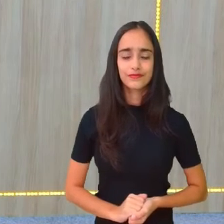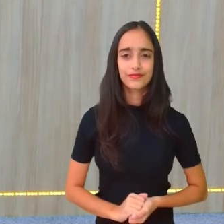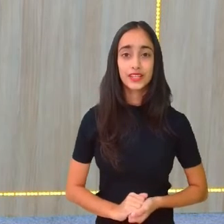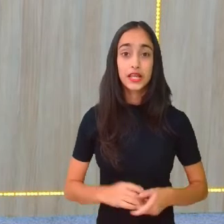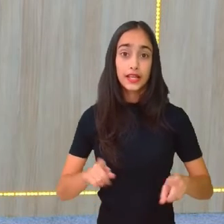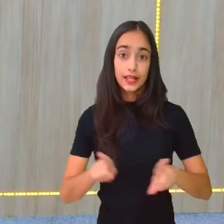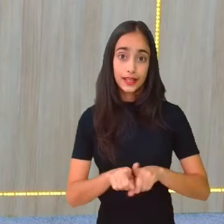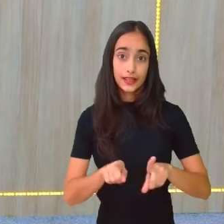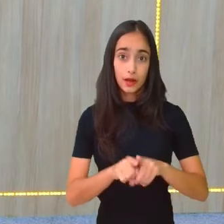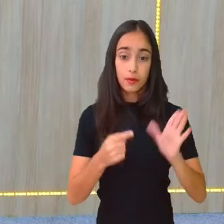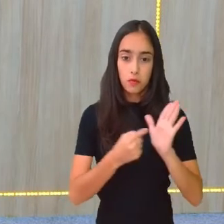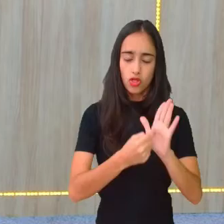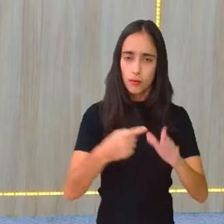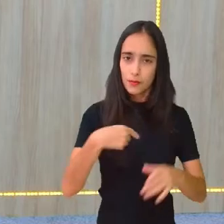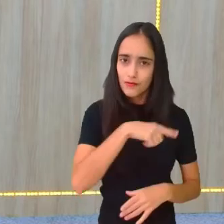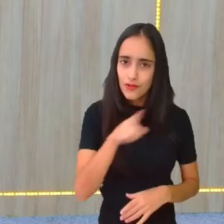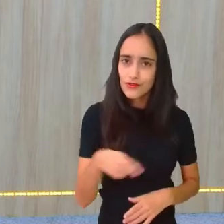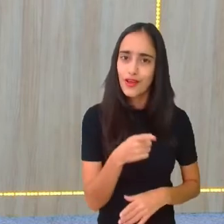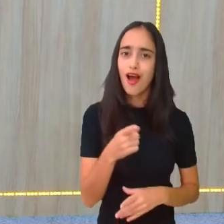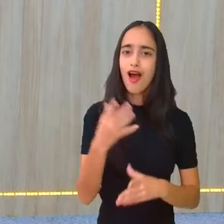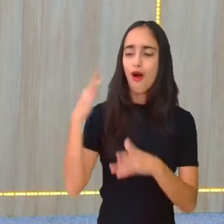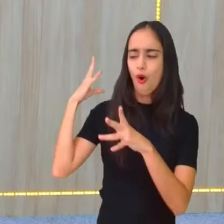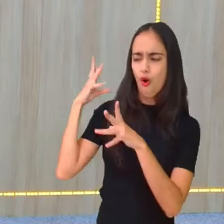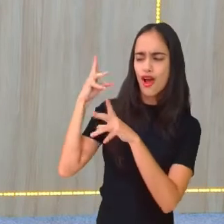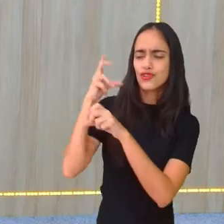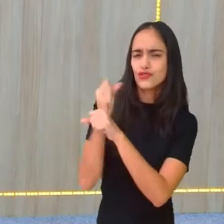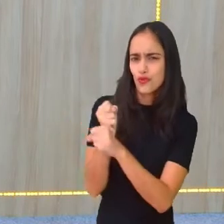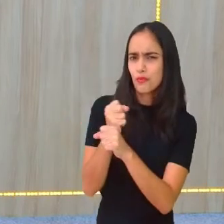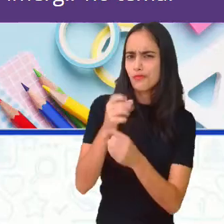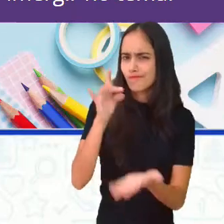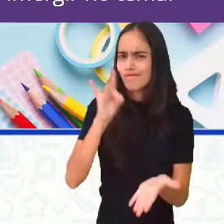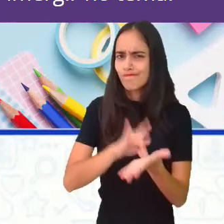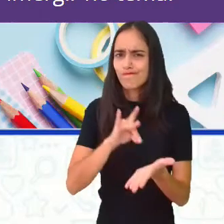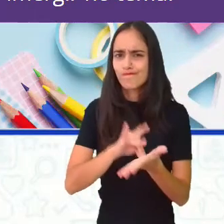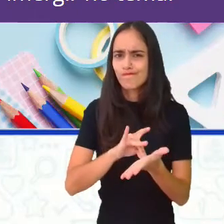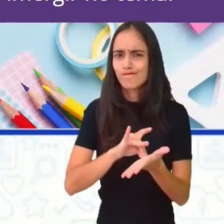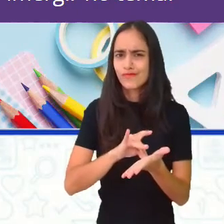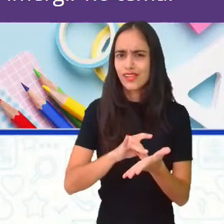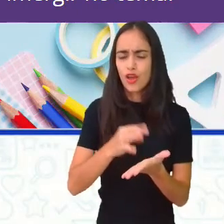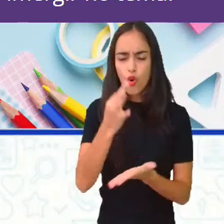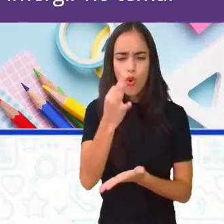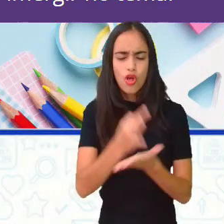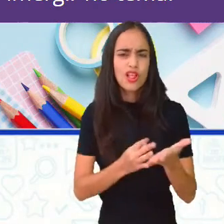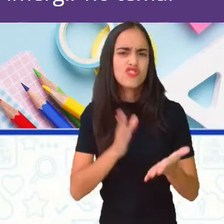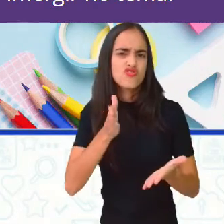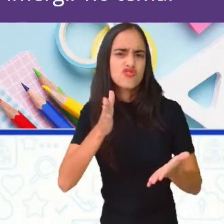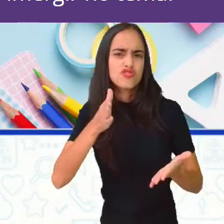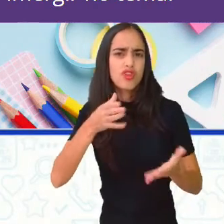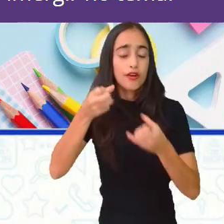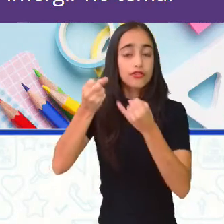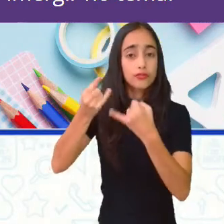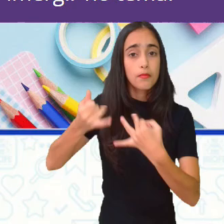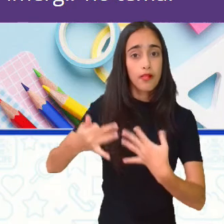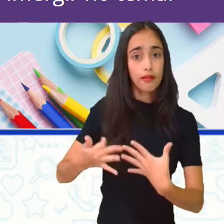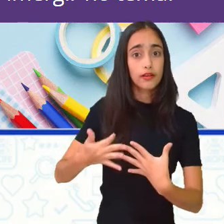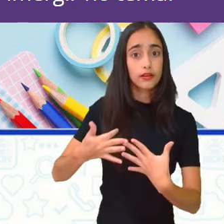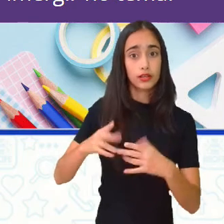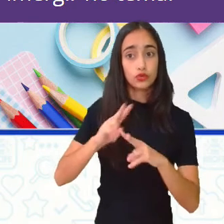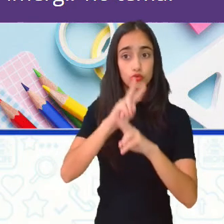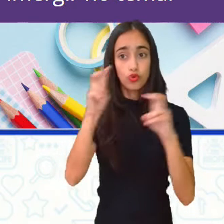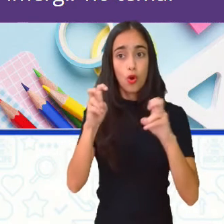Eu trouxe aqui um resumo, na verdade, de um texto que eu já citei, inclusive, aqui, quando eu falei